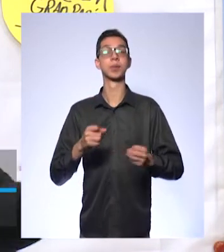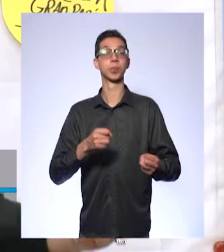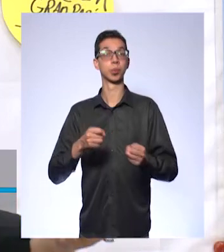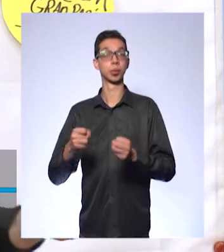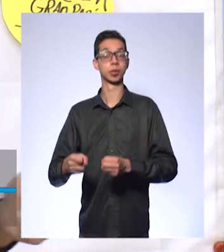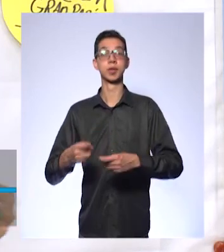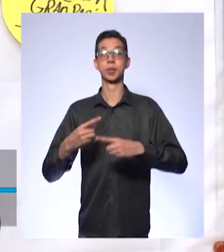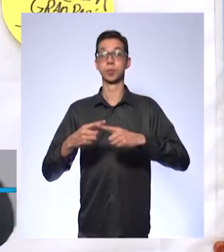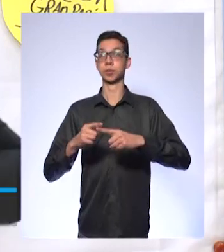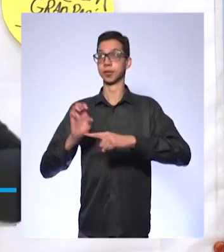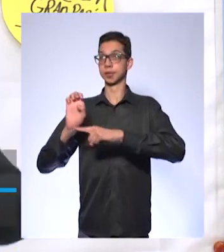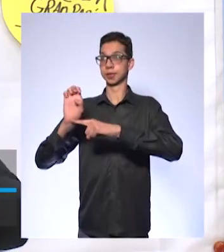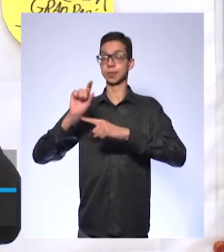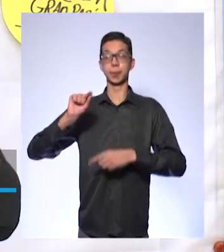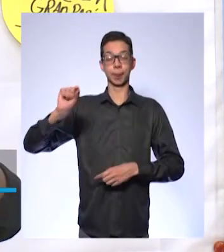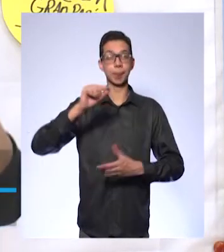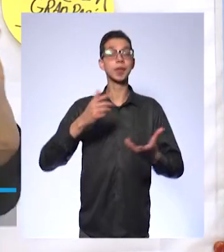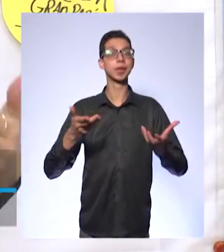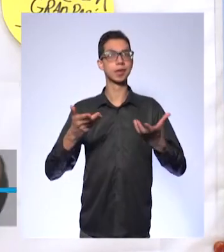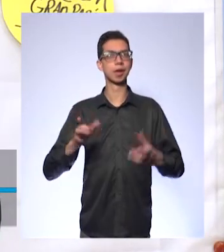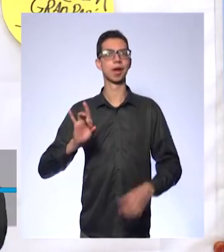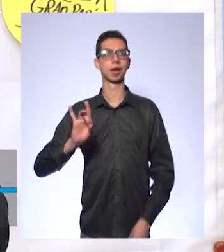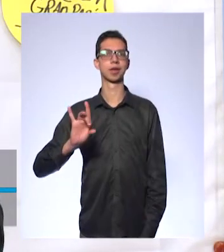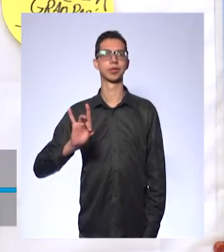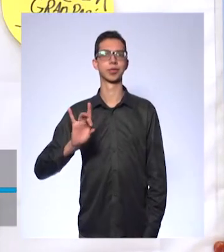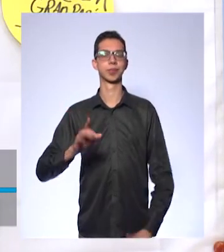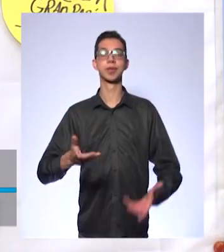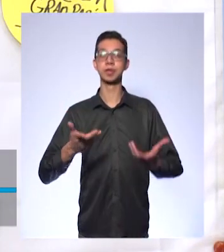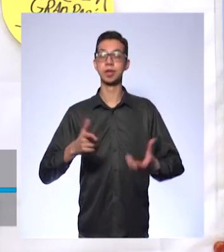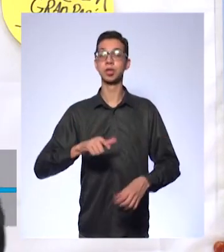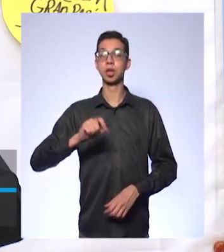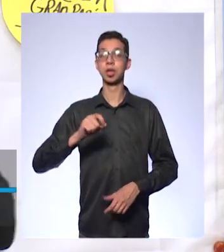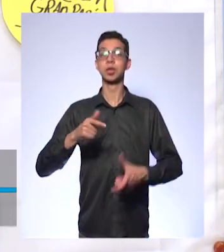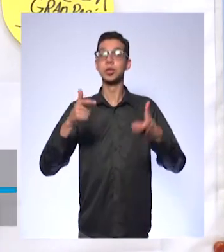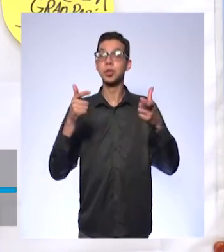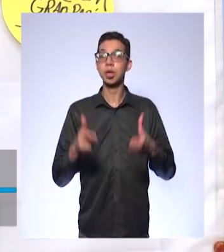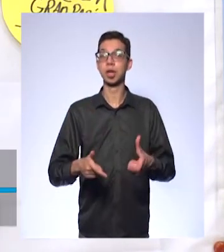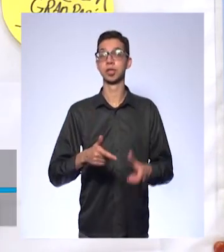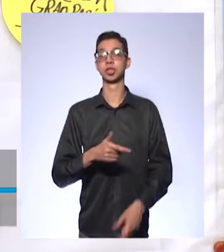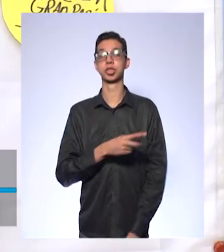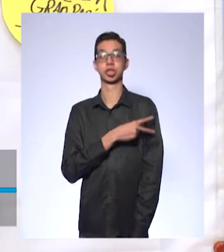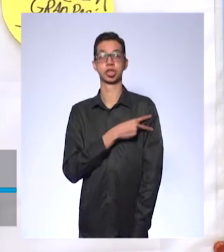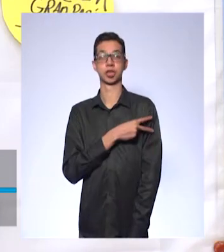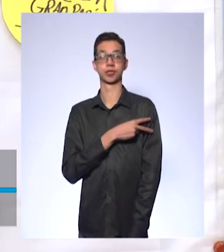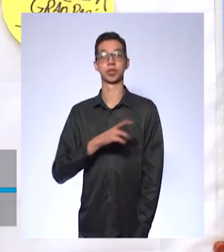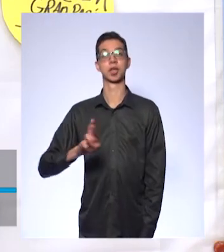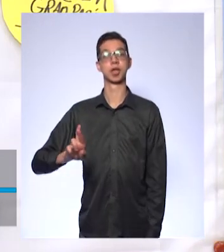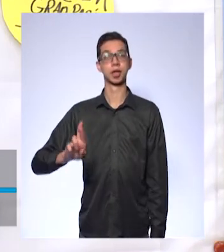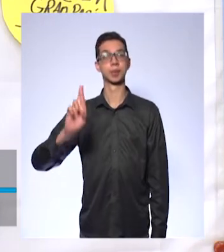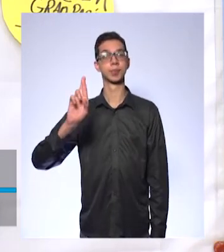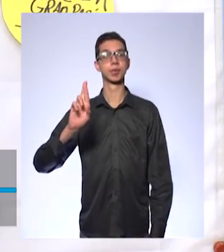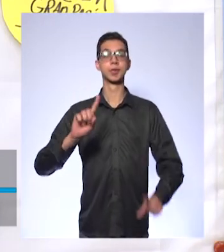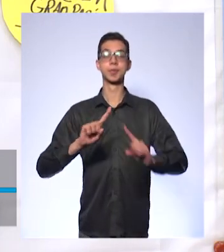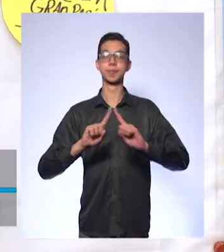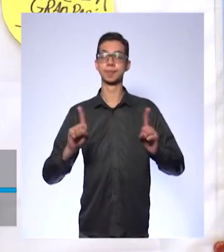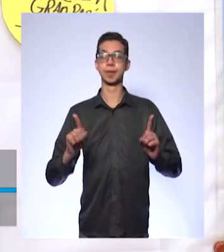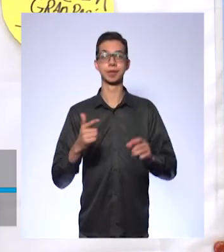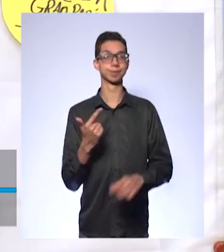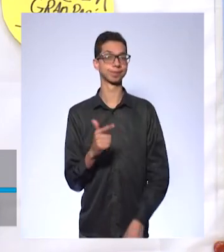províncias queriam autonomia, elas queriam escolher o seu chefe de província, né, o seu representante, e isso não estava